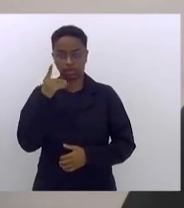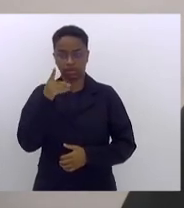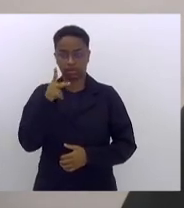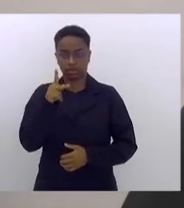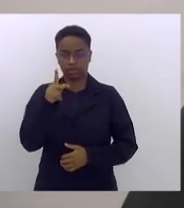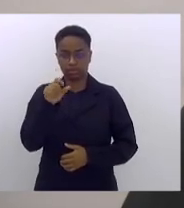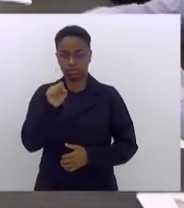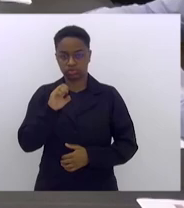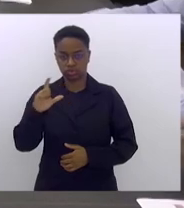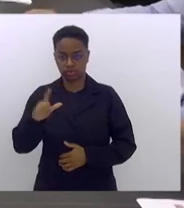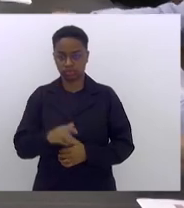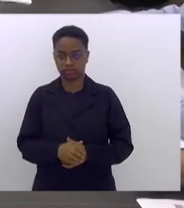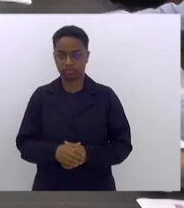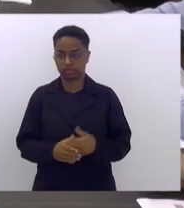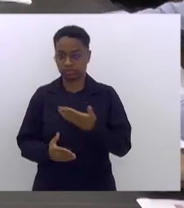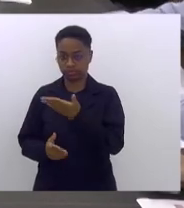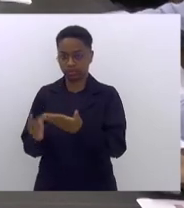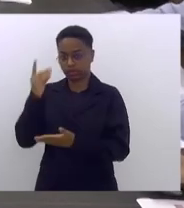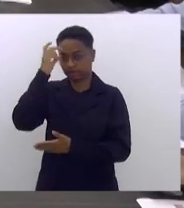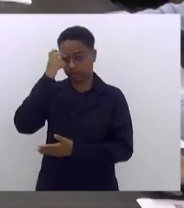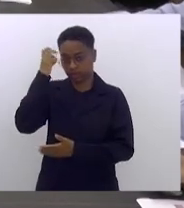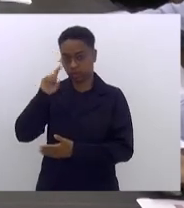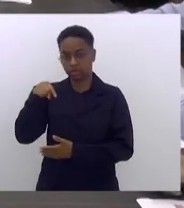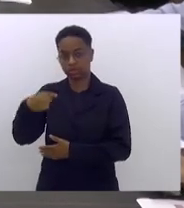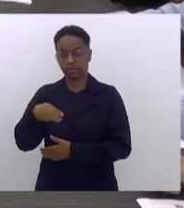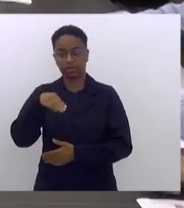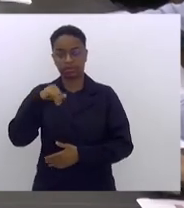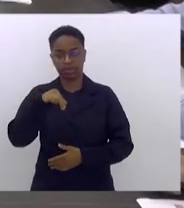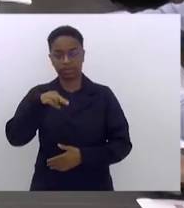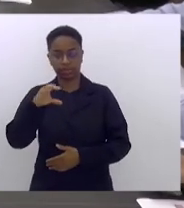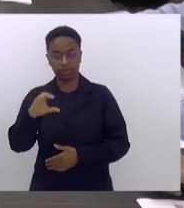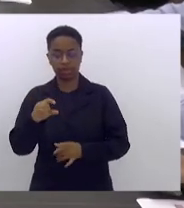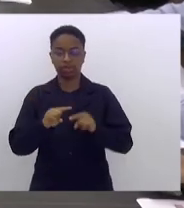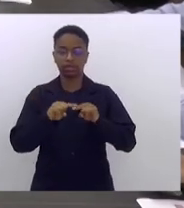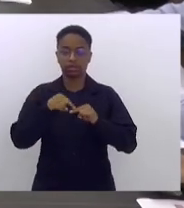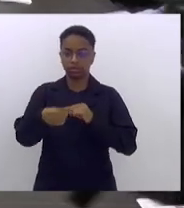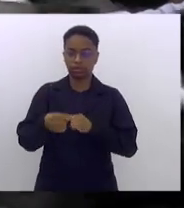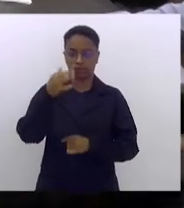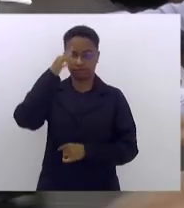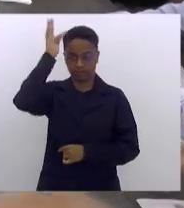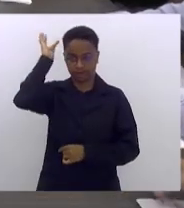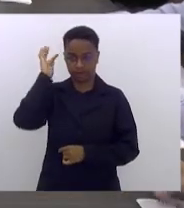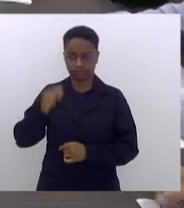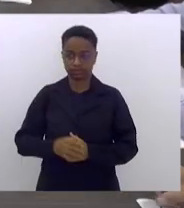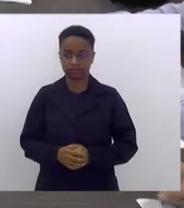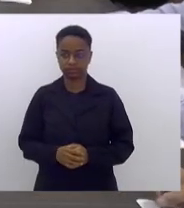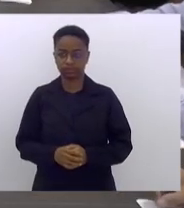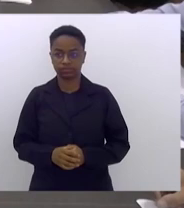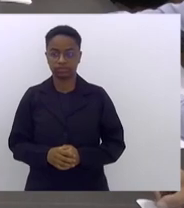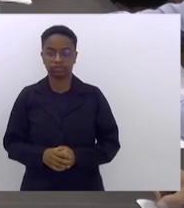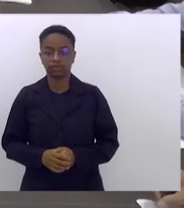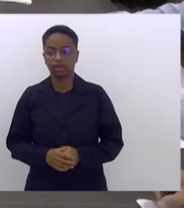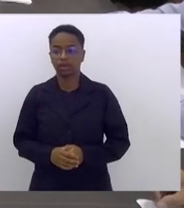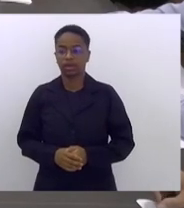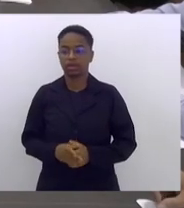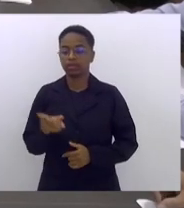pedido primeiro. Deputada Verônica, deputado Mink e deputado Fred. Presidente, muito rapidamente, o deputado Carlos